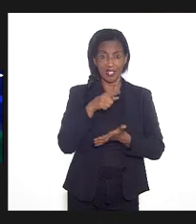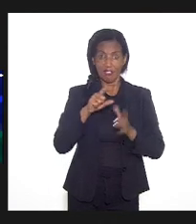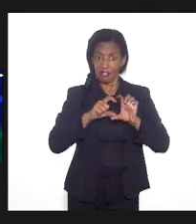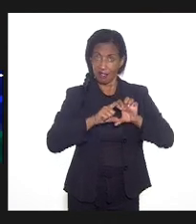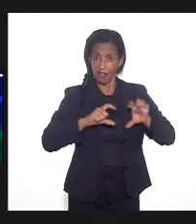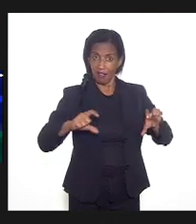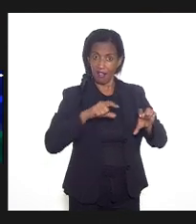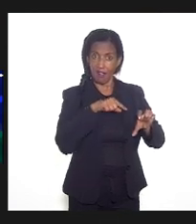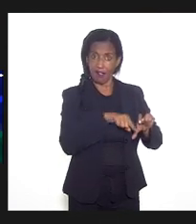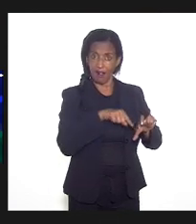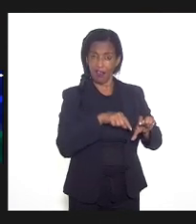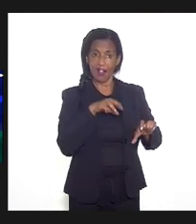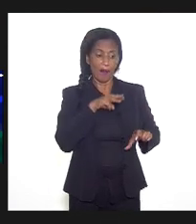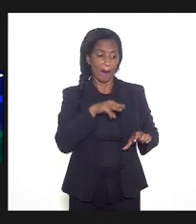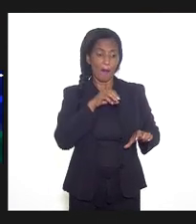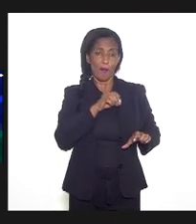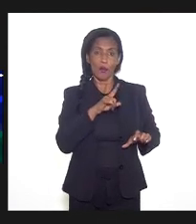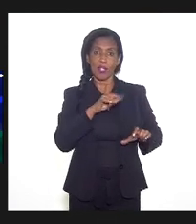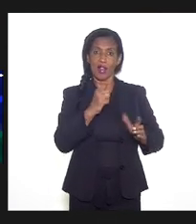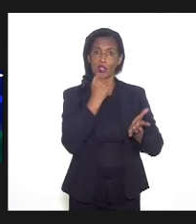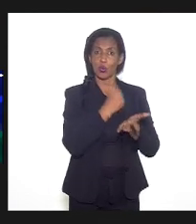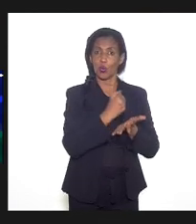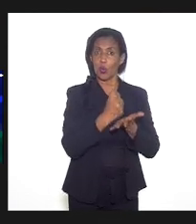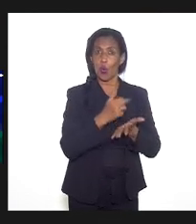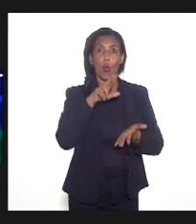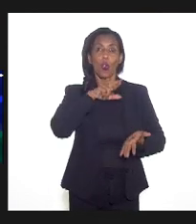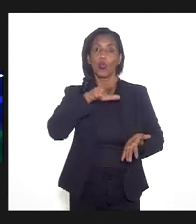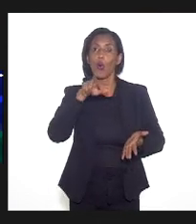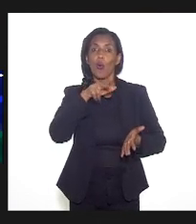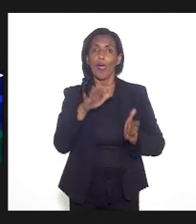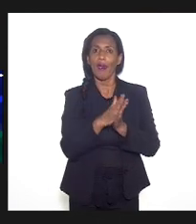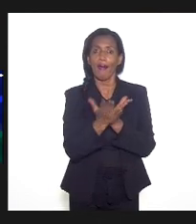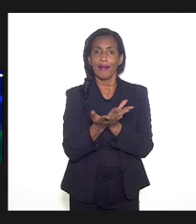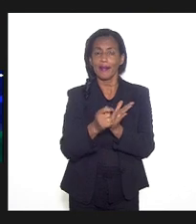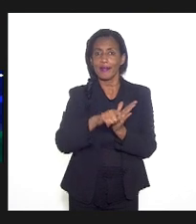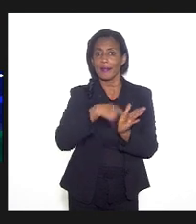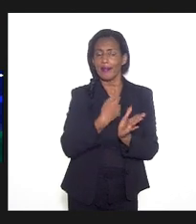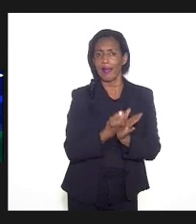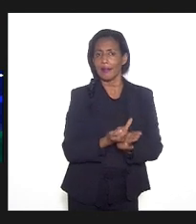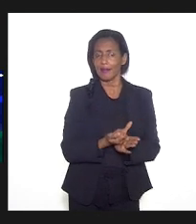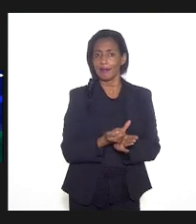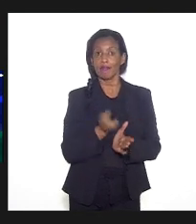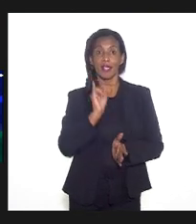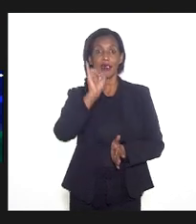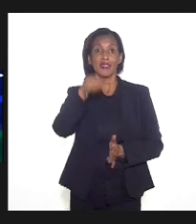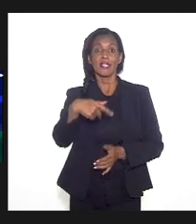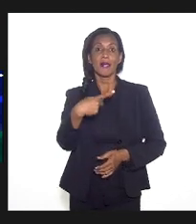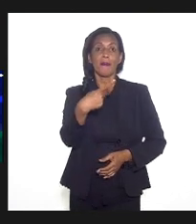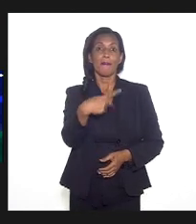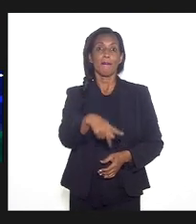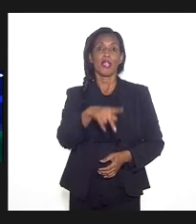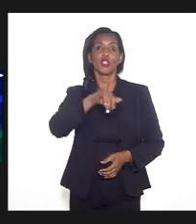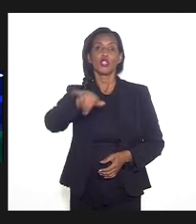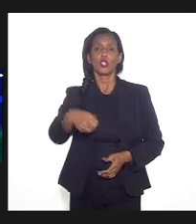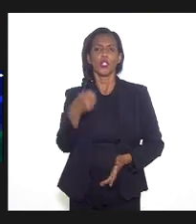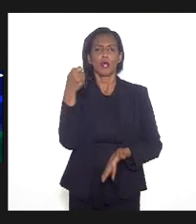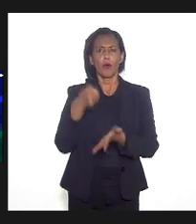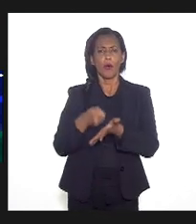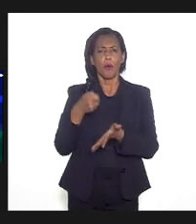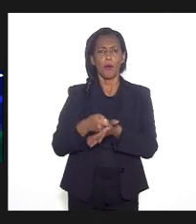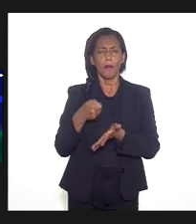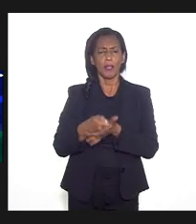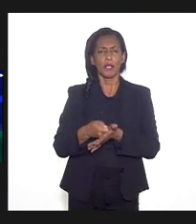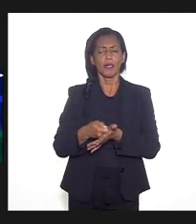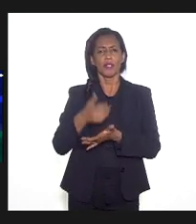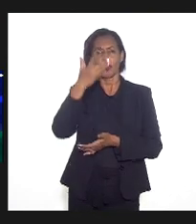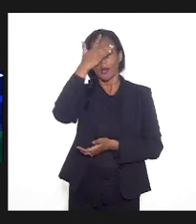claro que a modelagem de contratação não era com carteira assinada, era sim por PJ, obrigando a pessoa física a abrir um